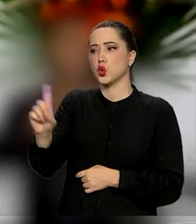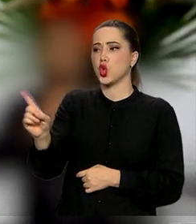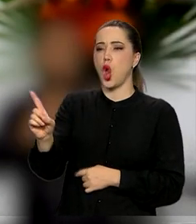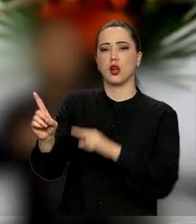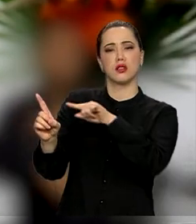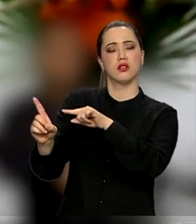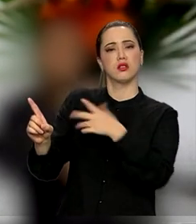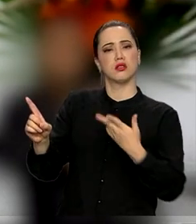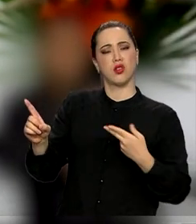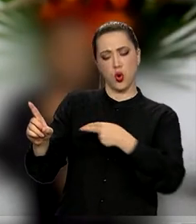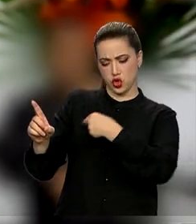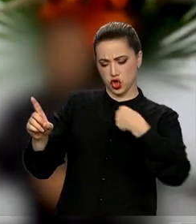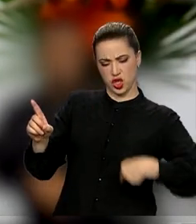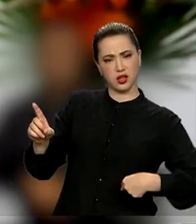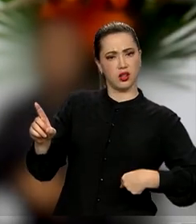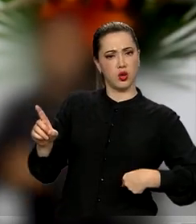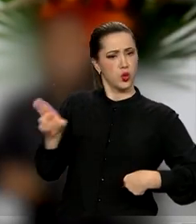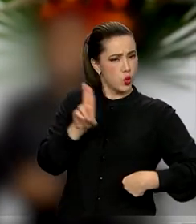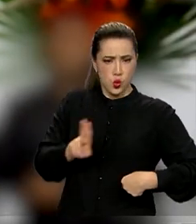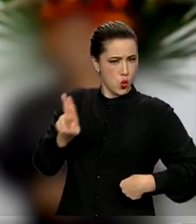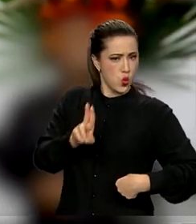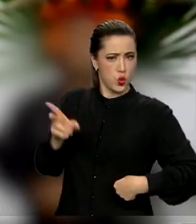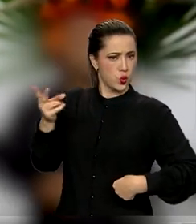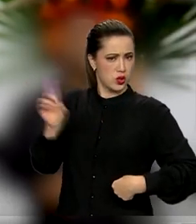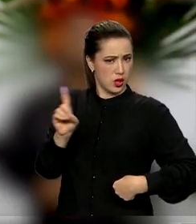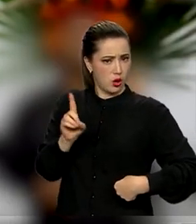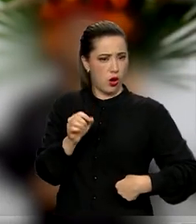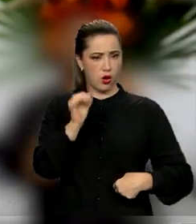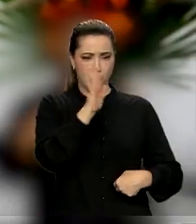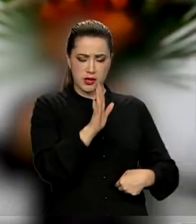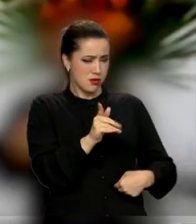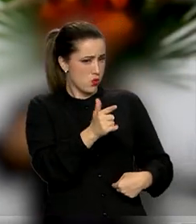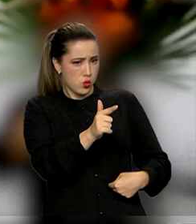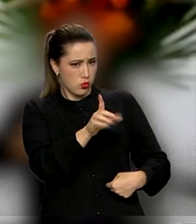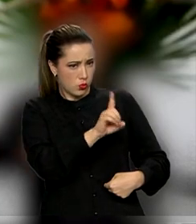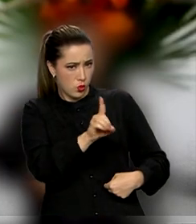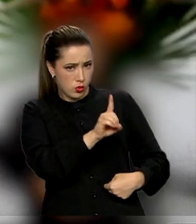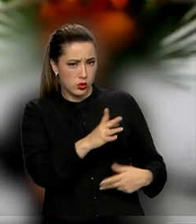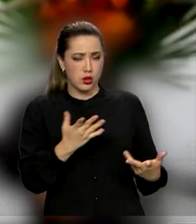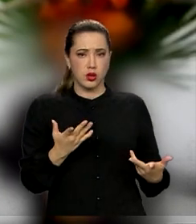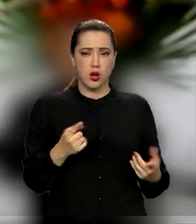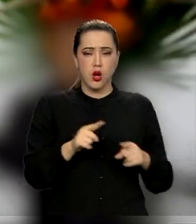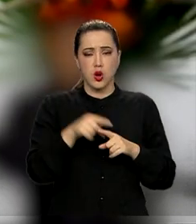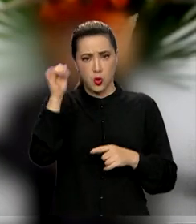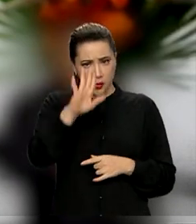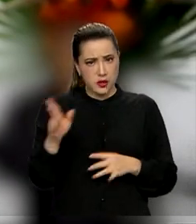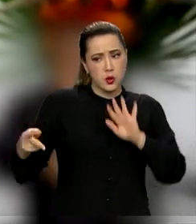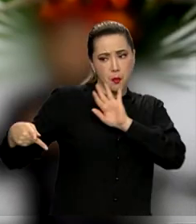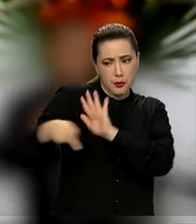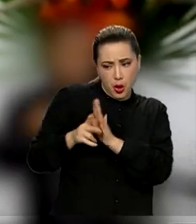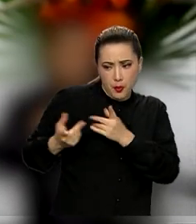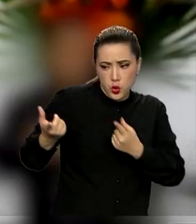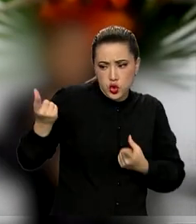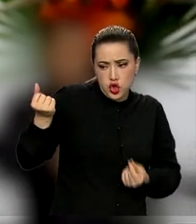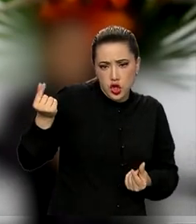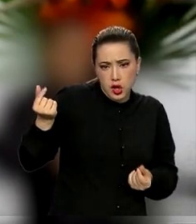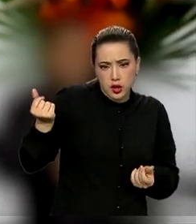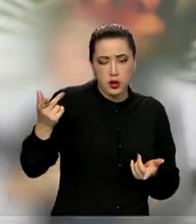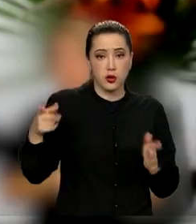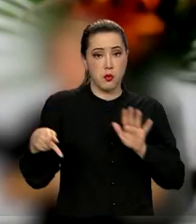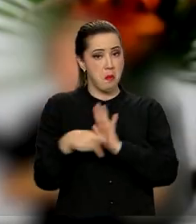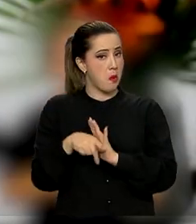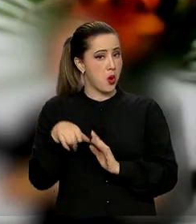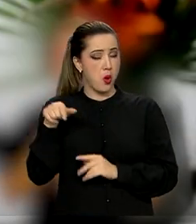China. O Brasil e a China têm tamanho suficiente para fazer negócio nas suas moedas ou em outra